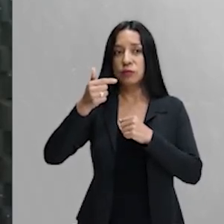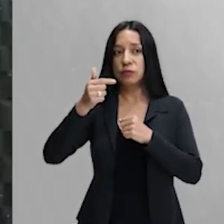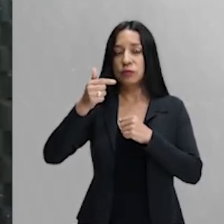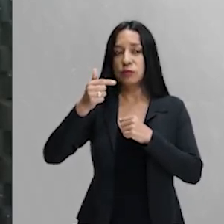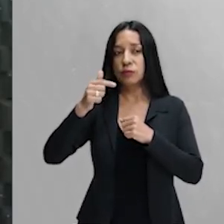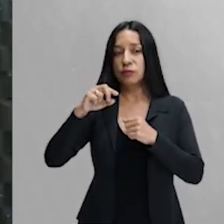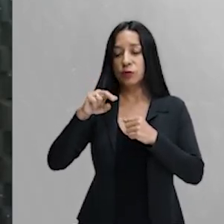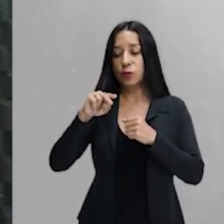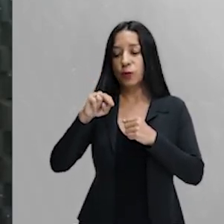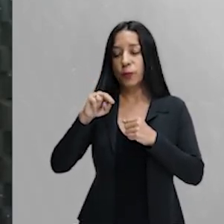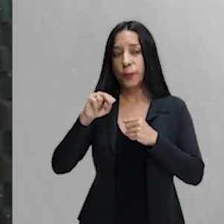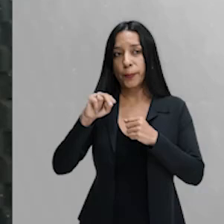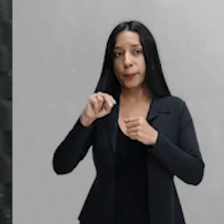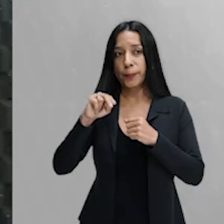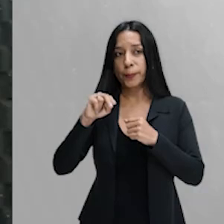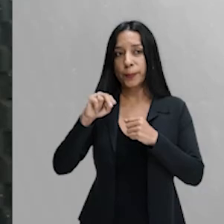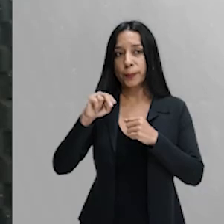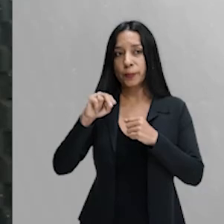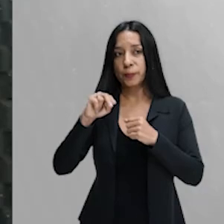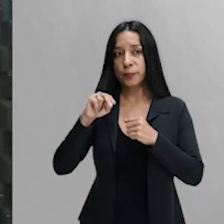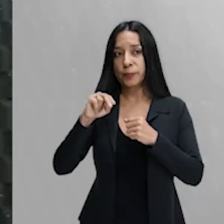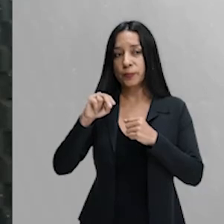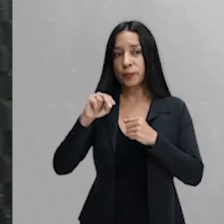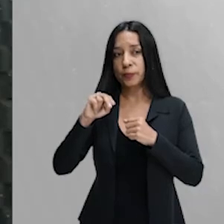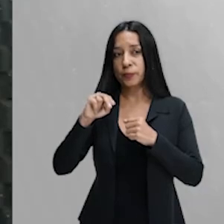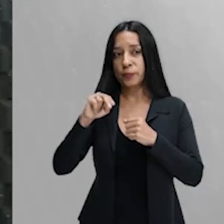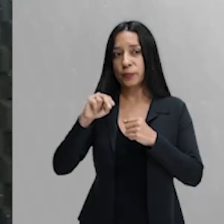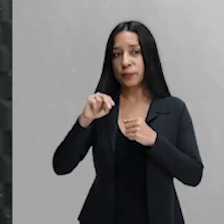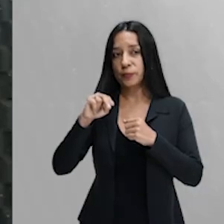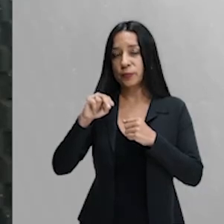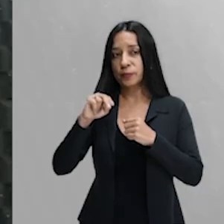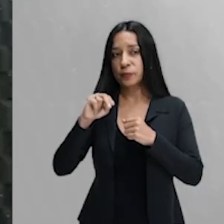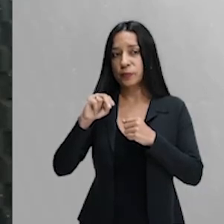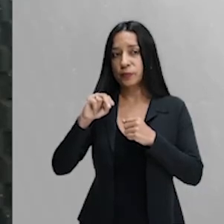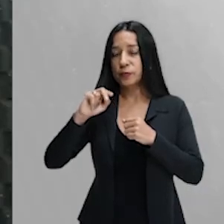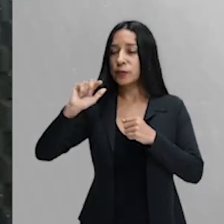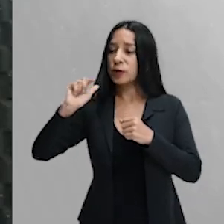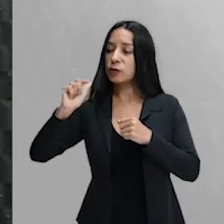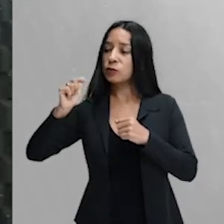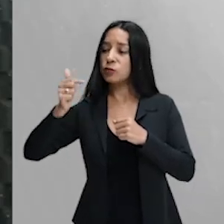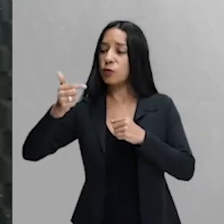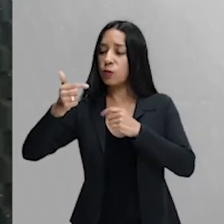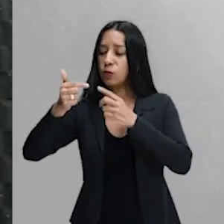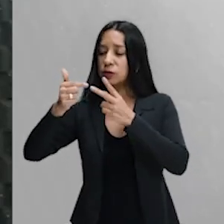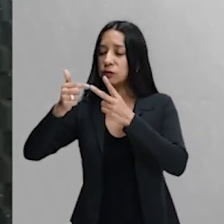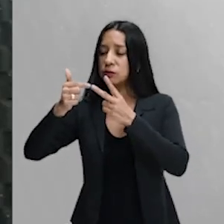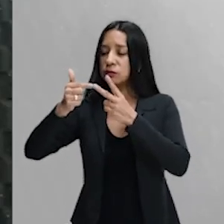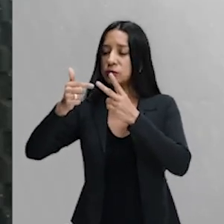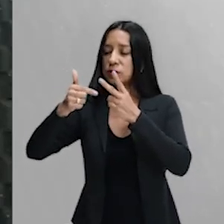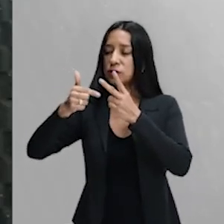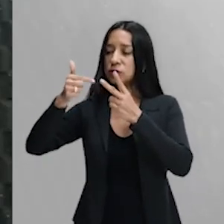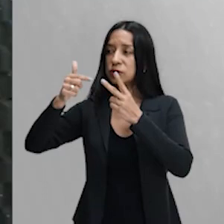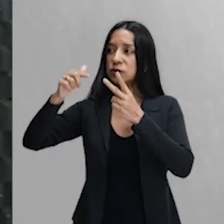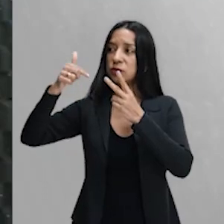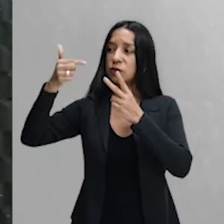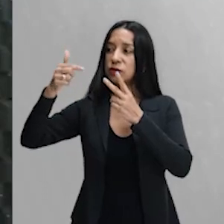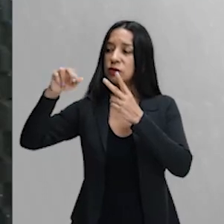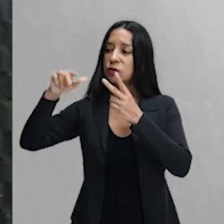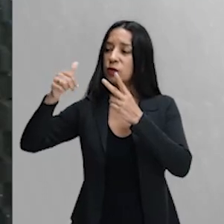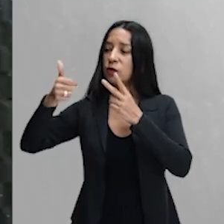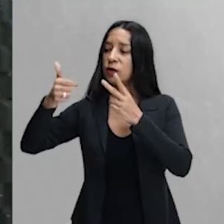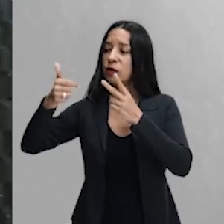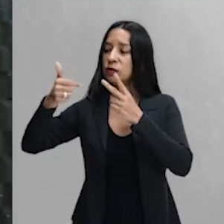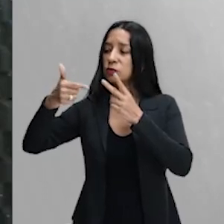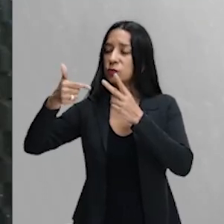igual... Olha, 2 raiz de 3 ao quadrado vai dar 12. Por quê? Porque 2 ao quadrado